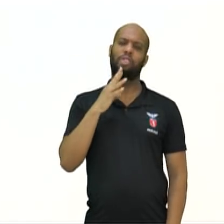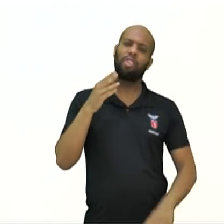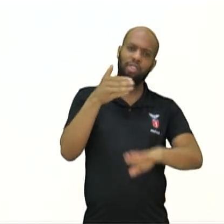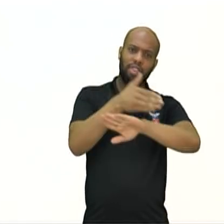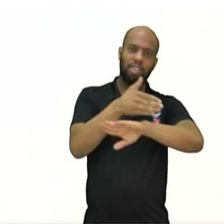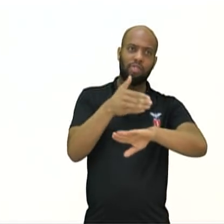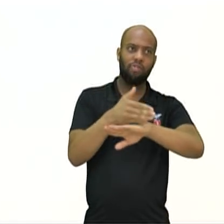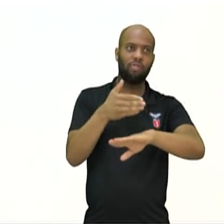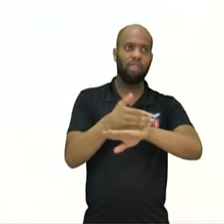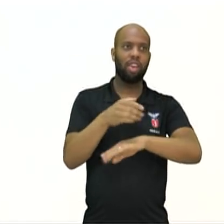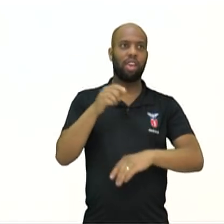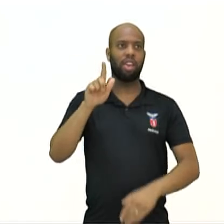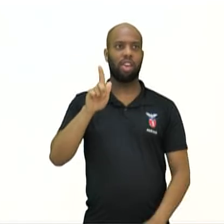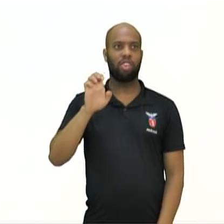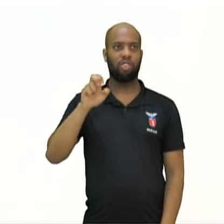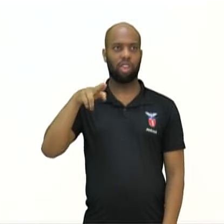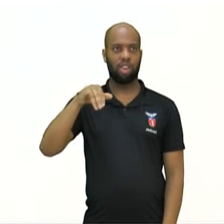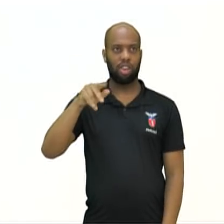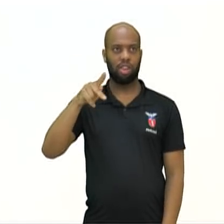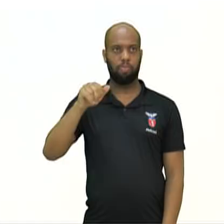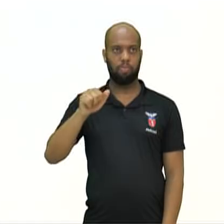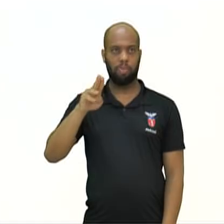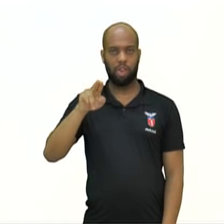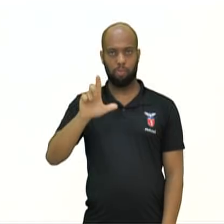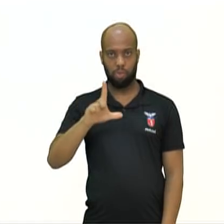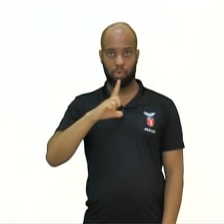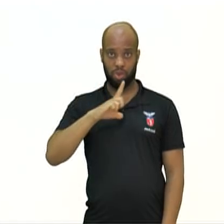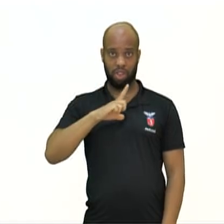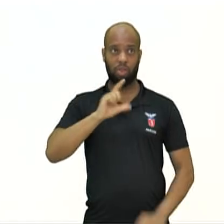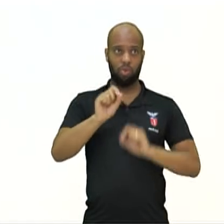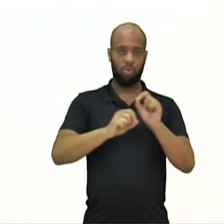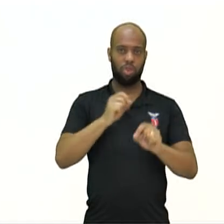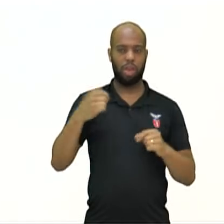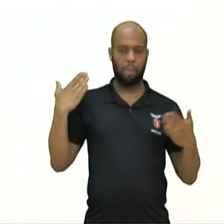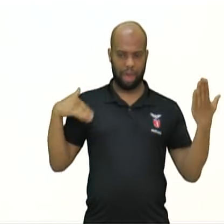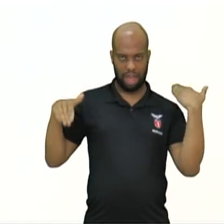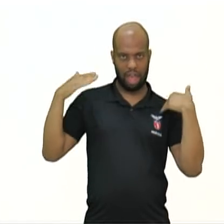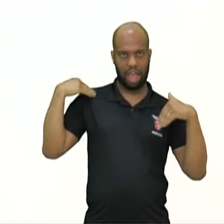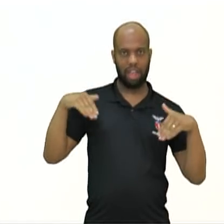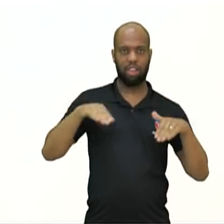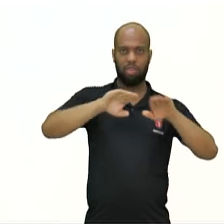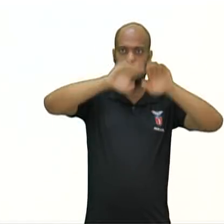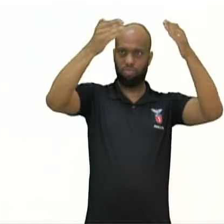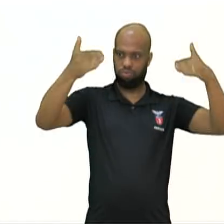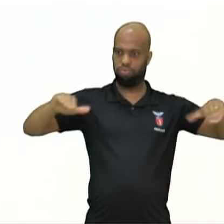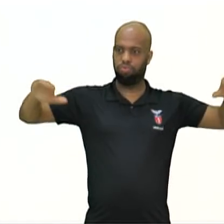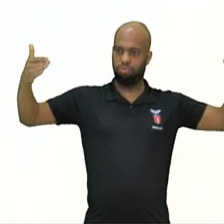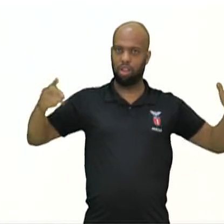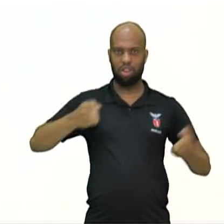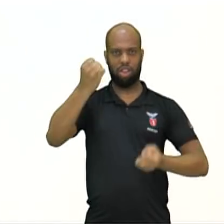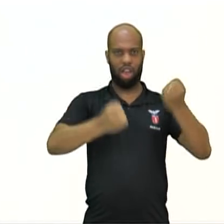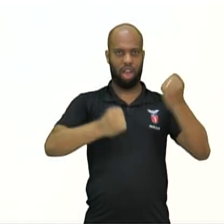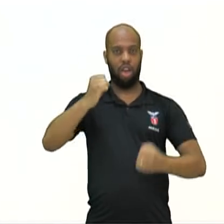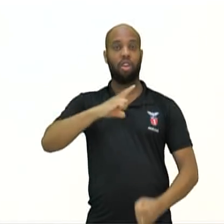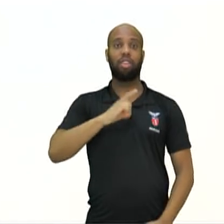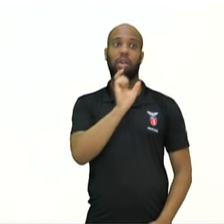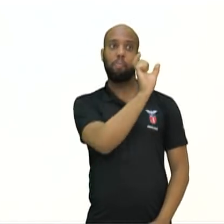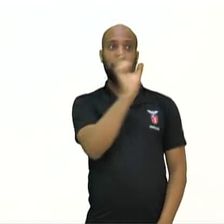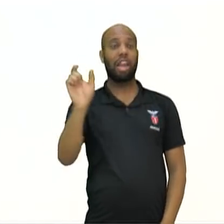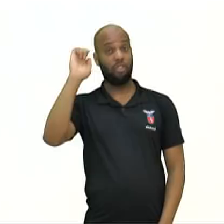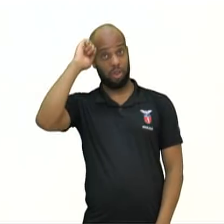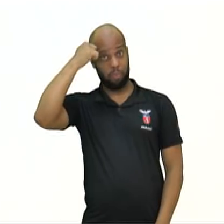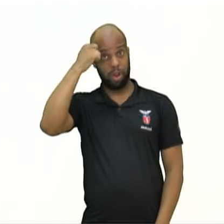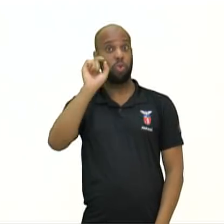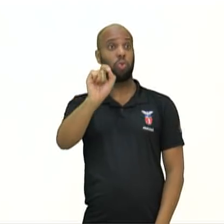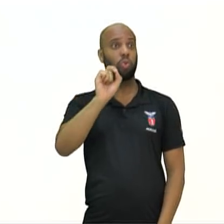conhecer Genipabu, onde as atrações são os passeios de buggy nas dunas. As palavras em destaque